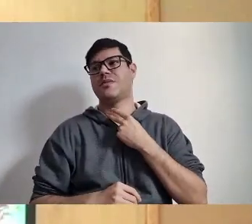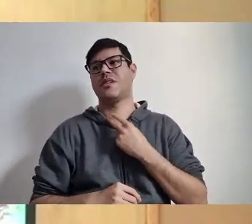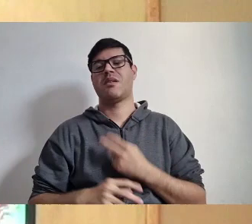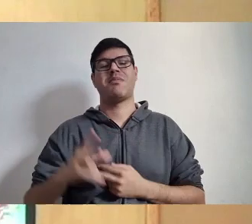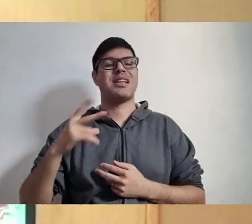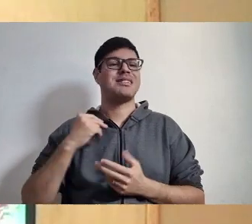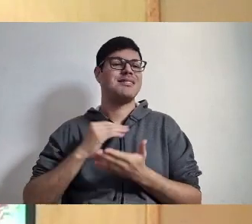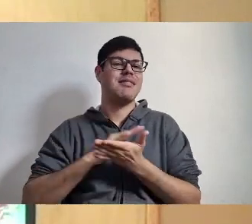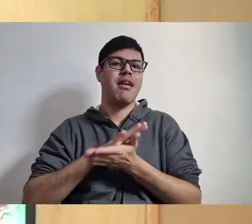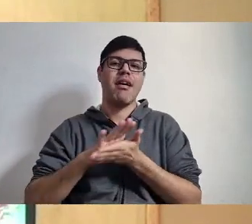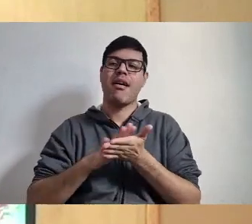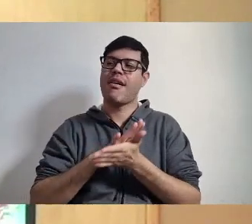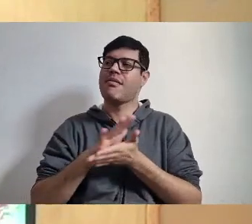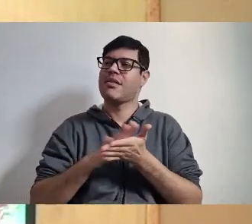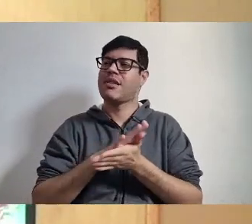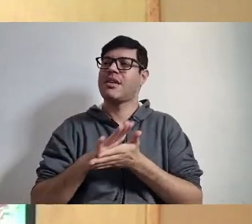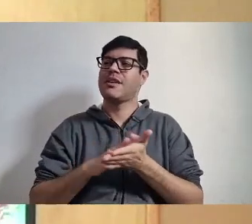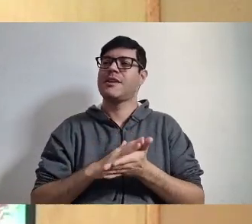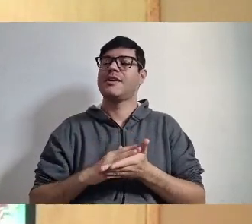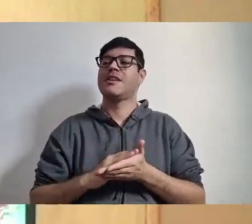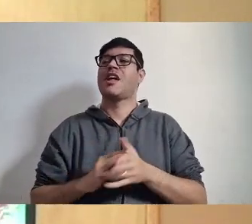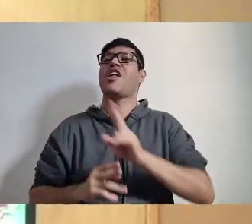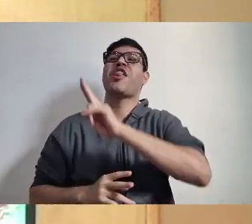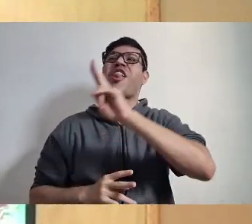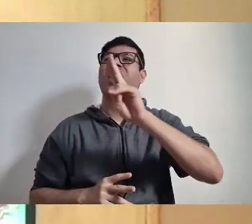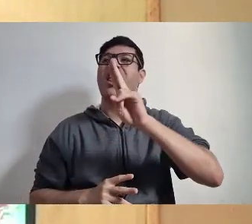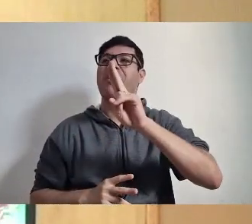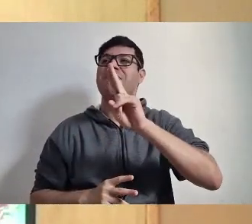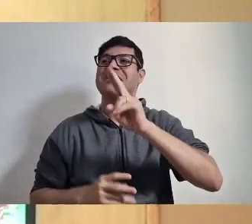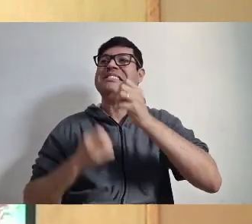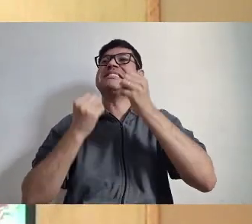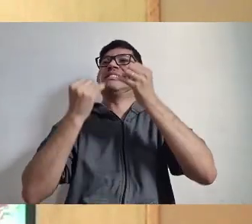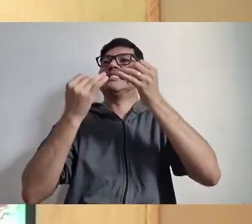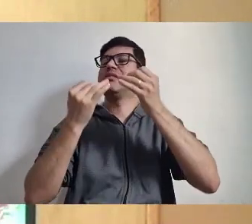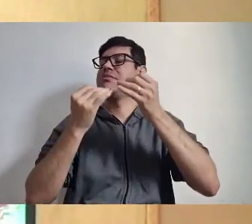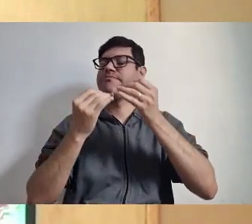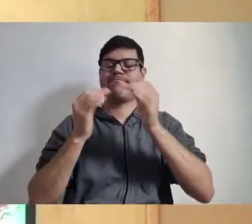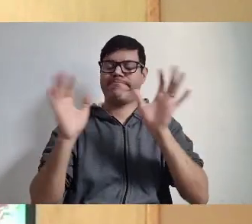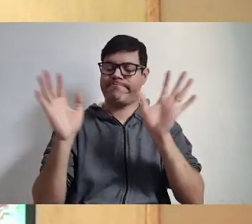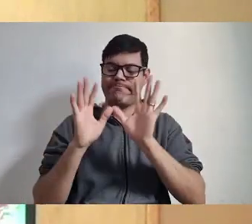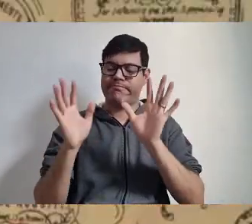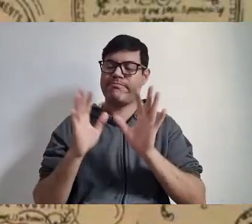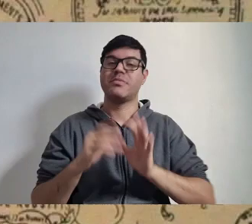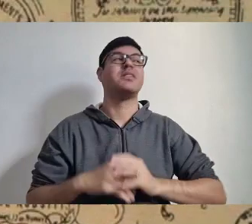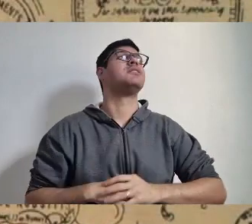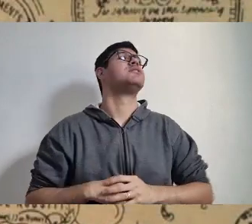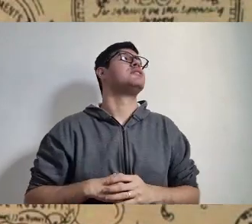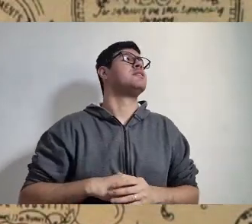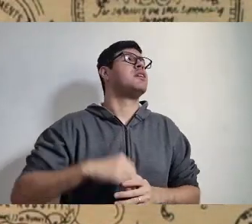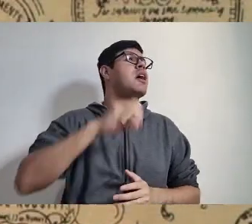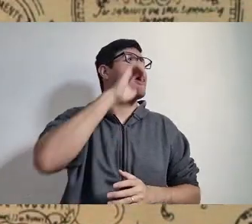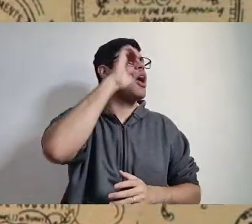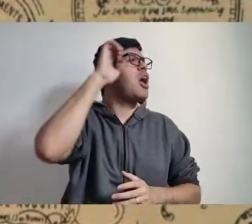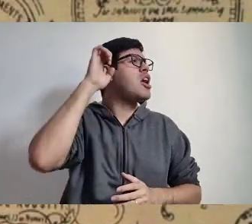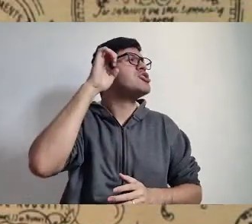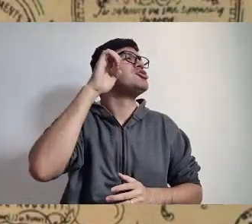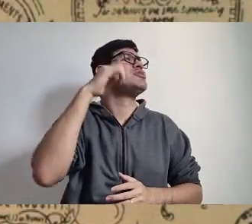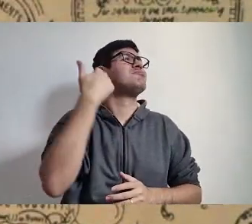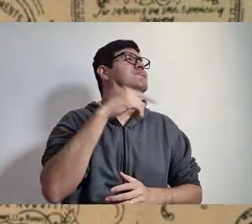mas nem falar o nome. Exatamente. E aí, o que acontece? Eu acho muito antiético, um desrespeito com a